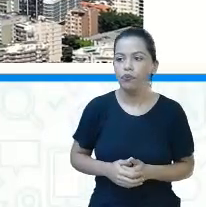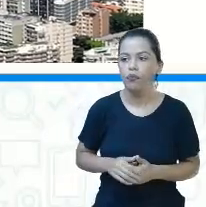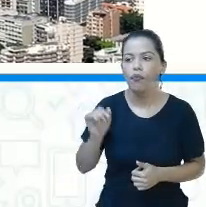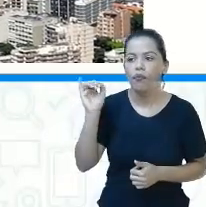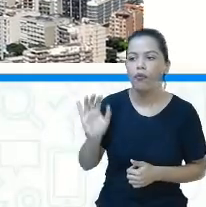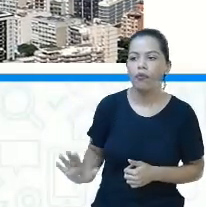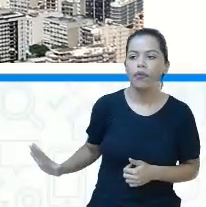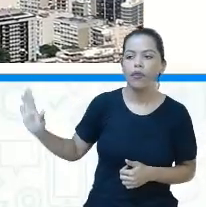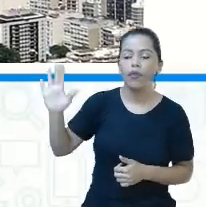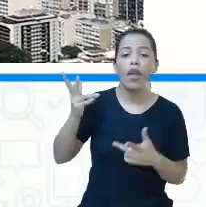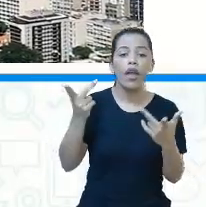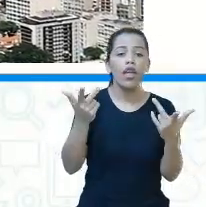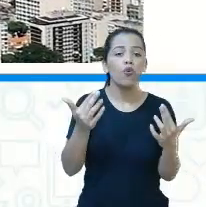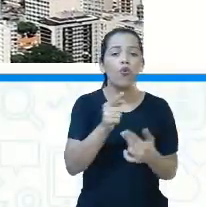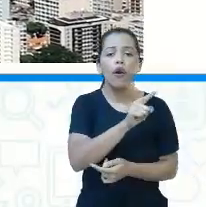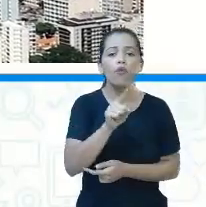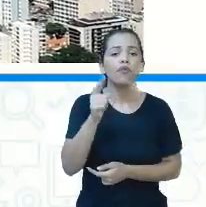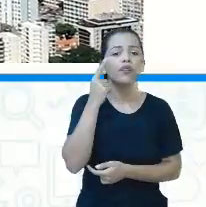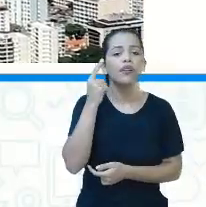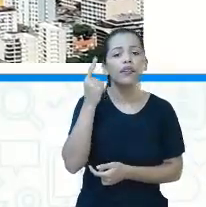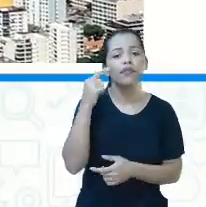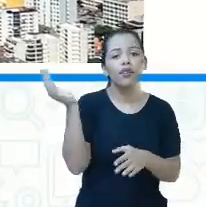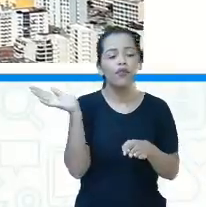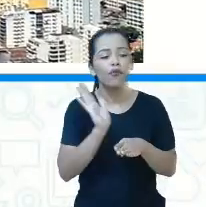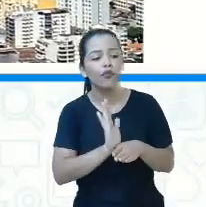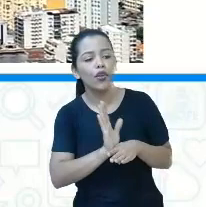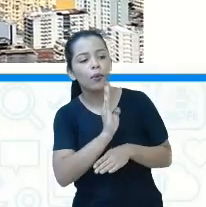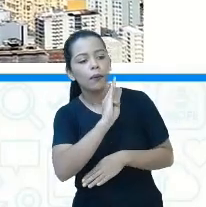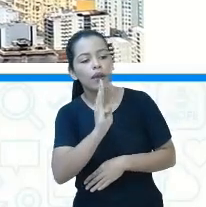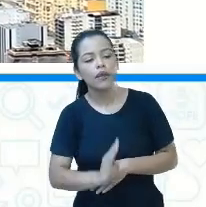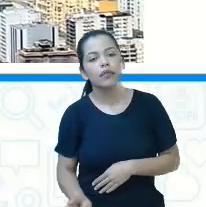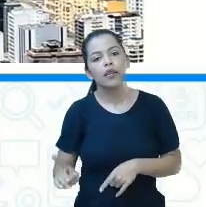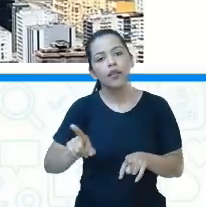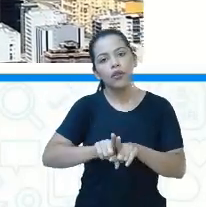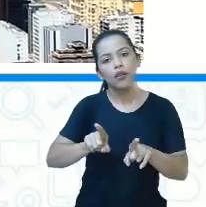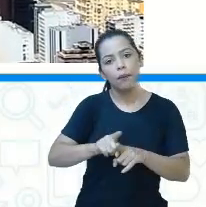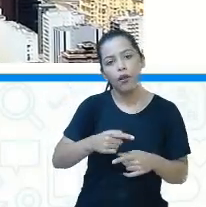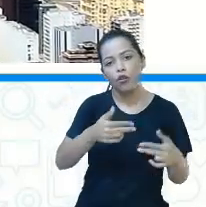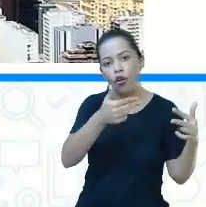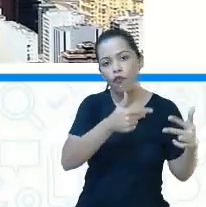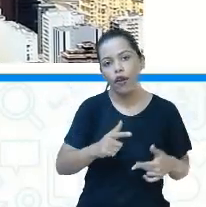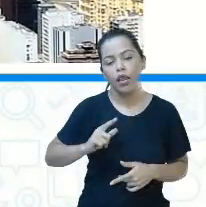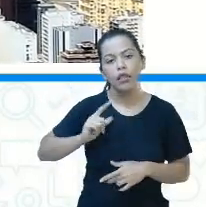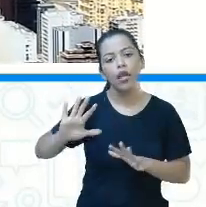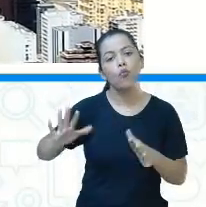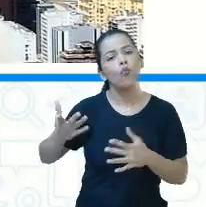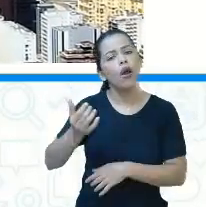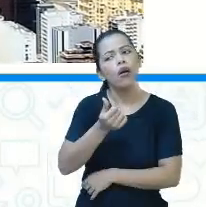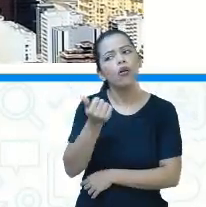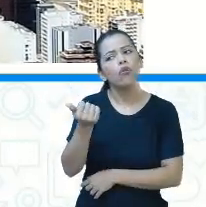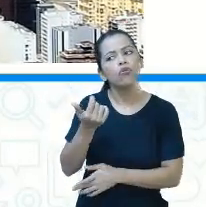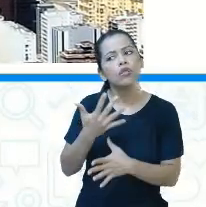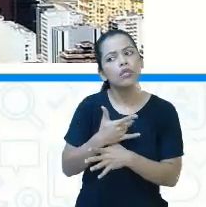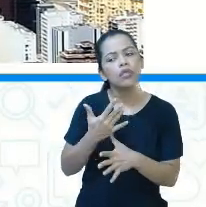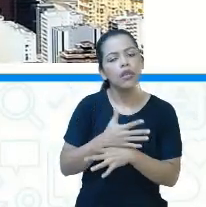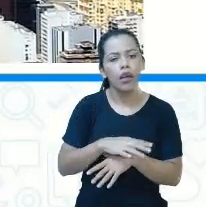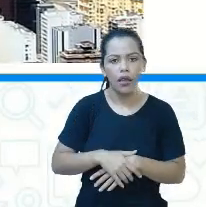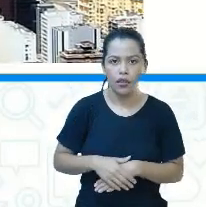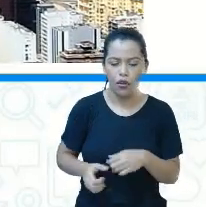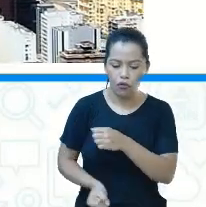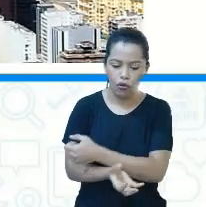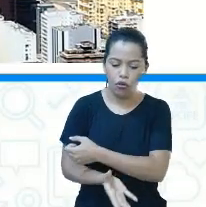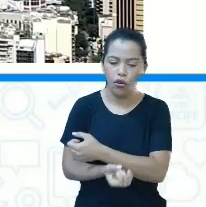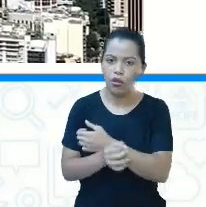ver em novelas, em filmes brasileiros. Essa paisagem aí é de que cidade? Você sabe me dizer? Eu vou te dar a dica que está